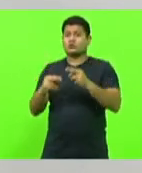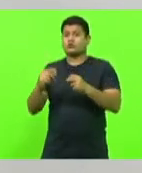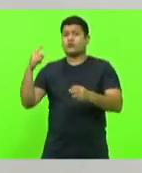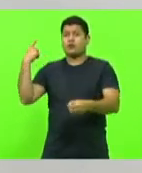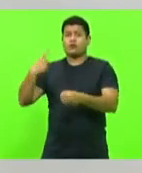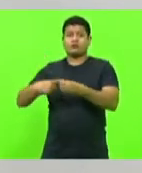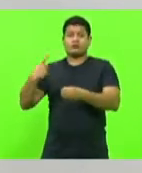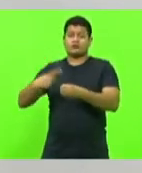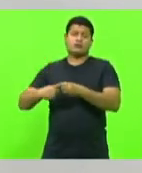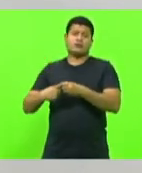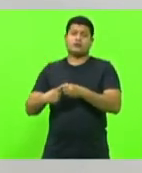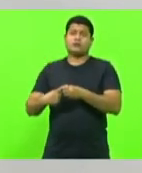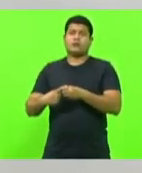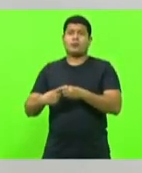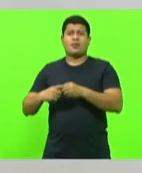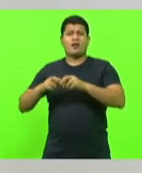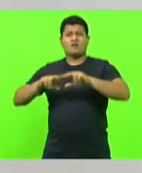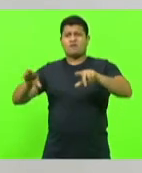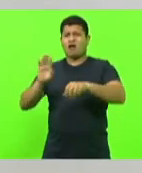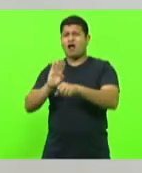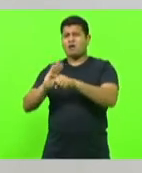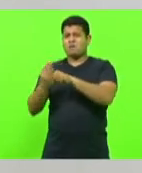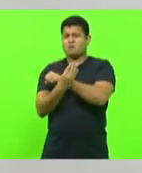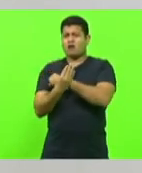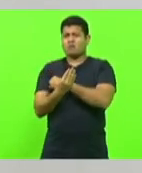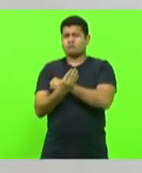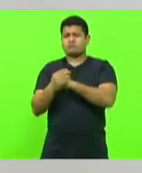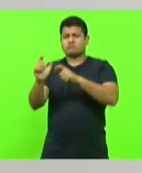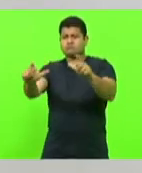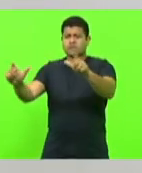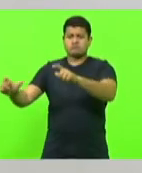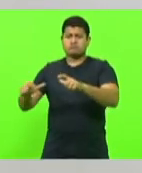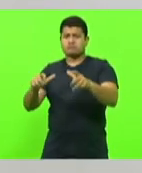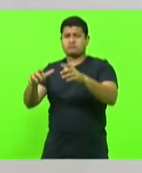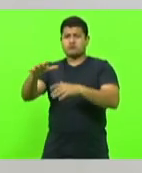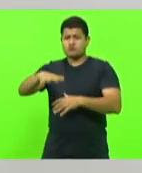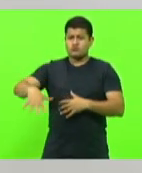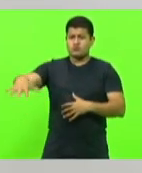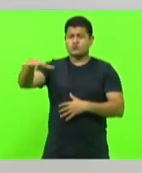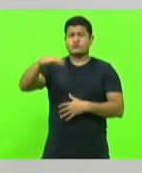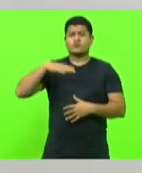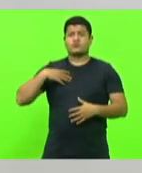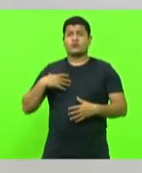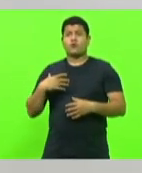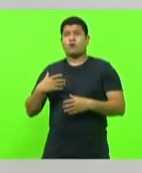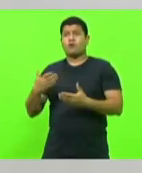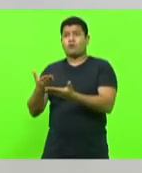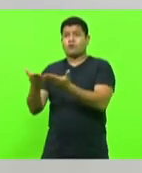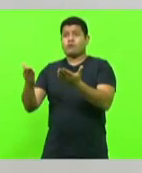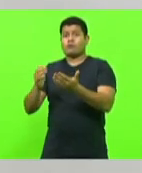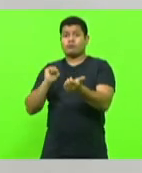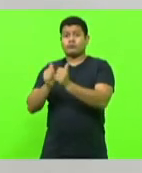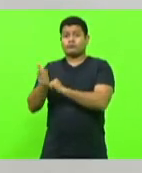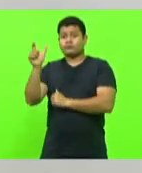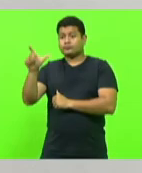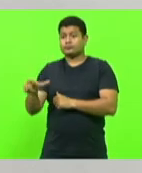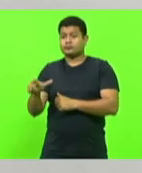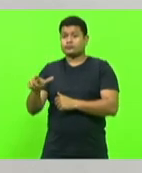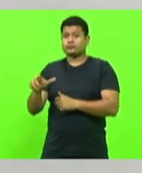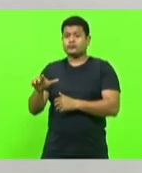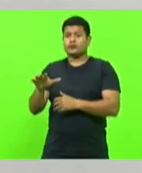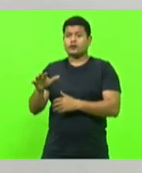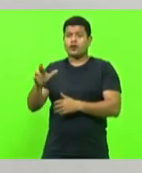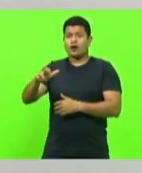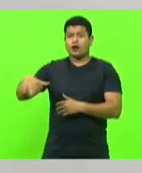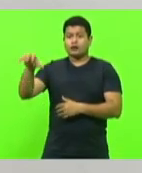o Atiradores, o Fátimo, o Costa e Silva, o Vila Nova, Piraberaba. Tem que conhecer o município, tem que conhecer de onde saem os atletas da Zona Sul, muitos de bicicleta,